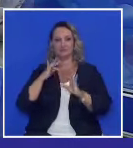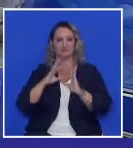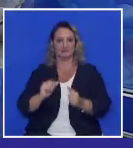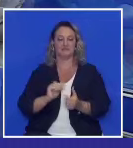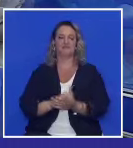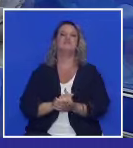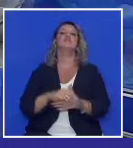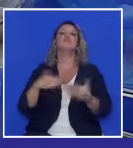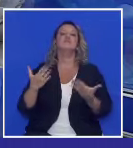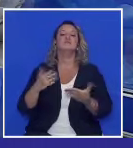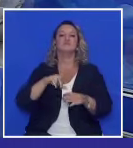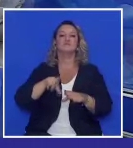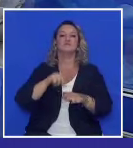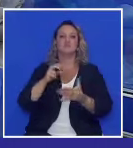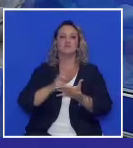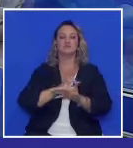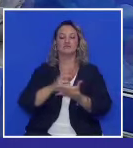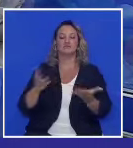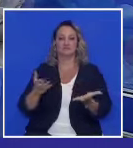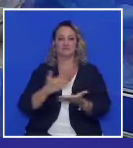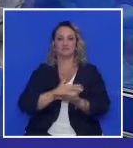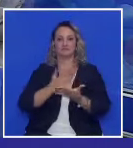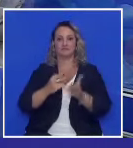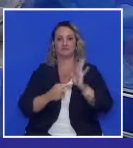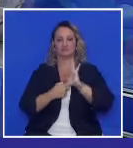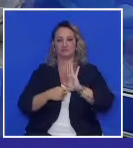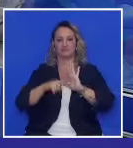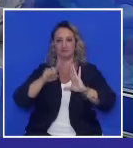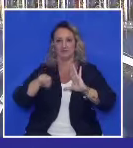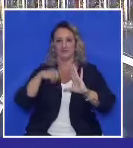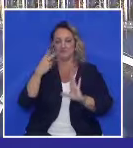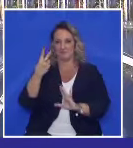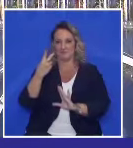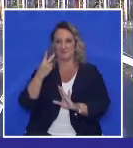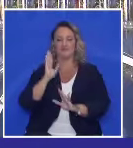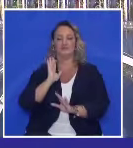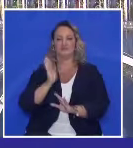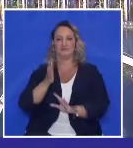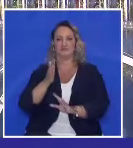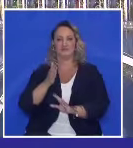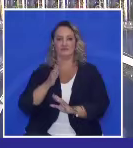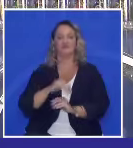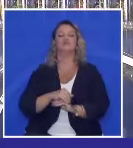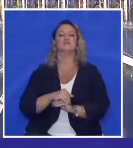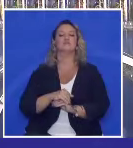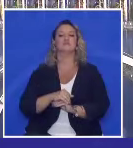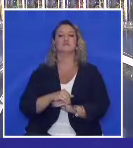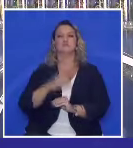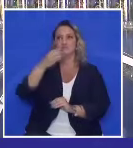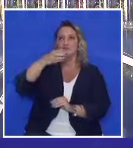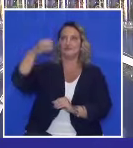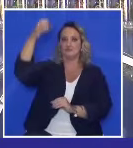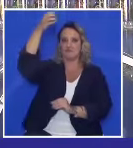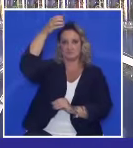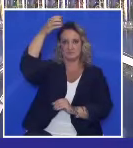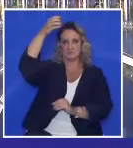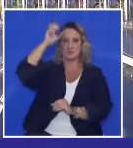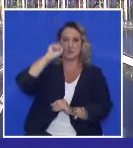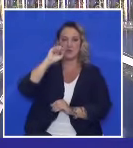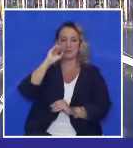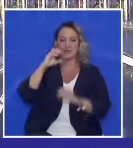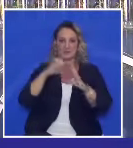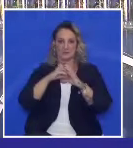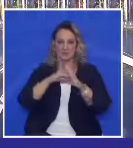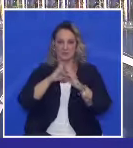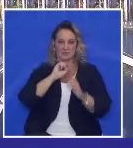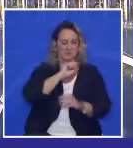de todos. E aí, vamos ao sorteio da Quina? Vamos começar mostrando aqui o Globo número 2, que está abastecido, o suporte em cima, abastecido com